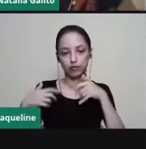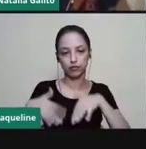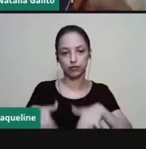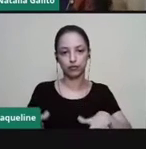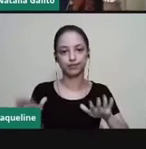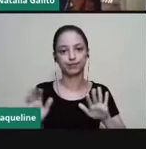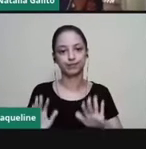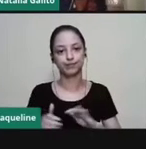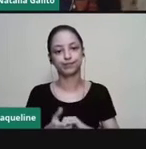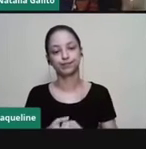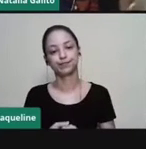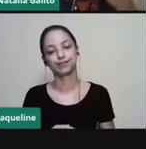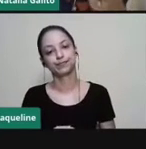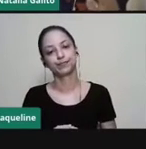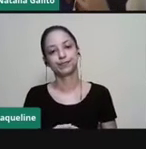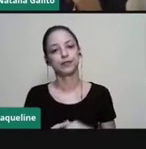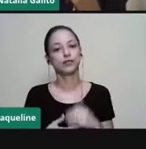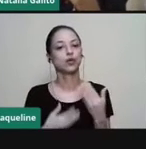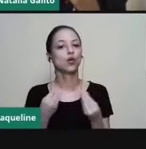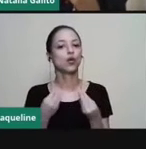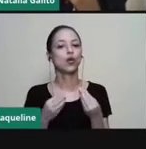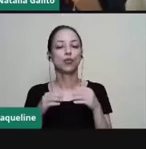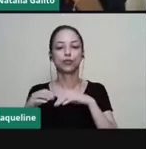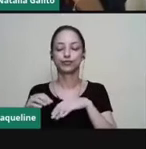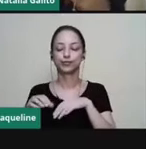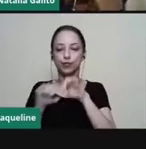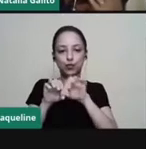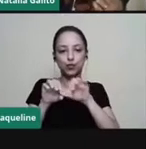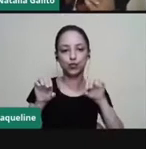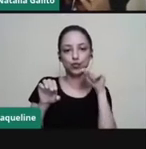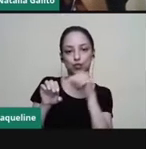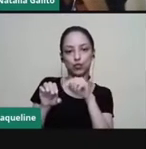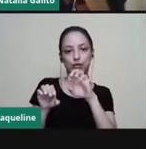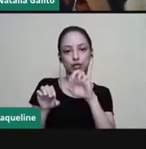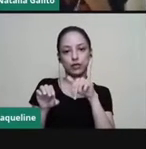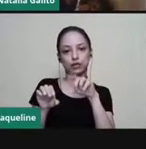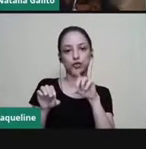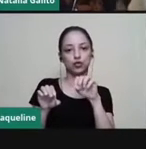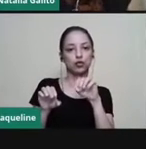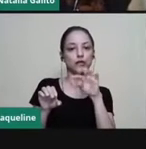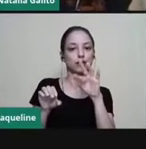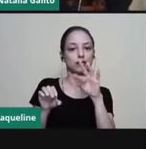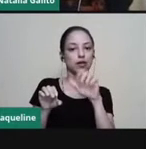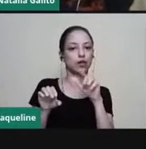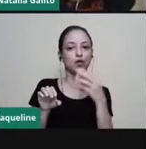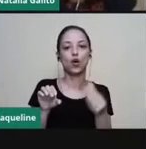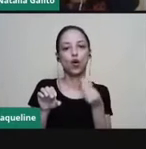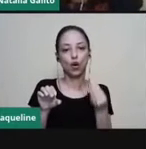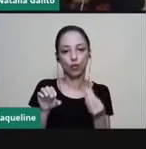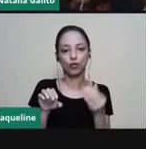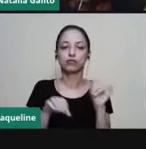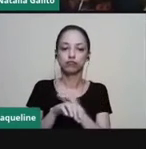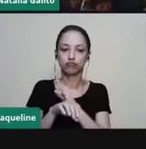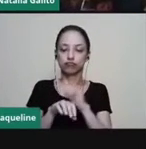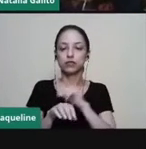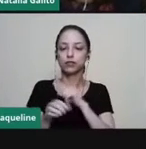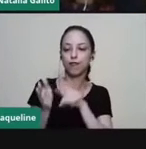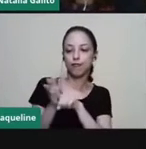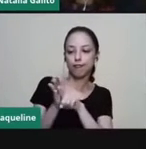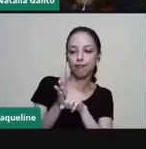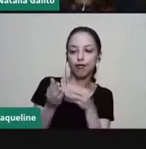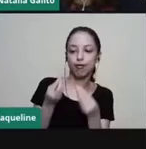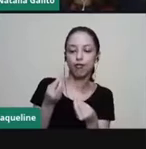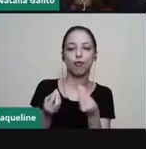Bom, mas aí como que o endotélio ele pode ser avaliado? Né? Nós temos algumas técnicas, eu vou destacar aqui para vocês